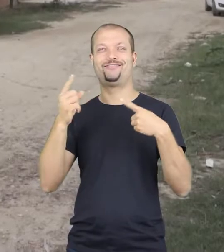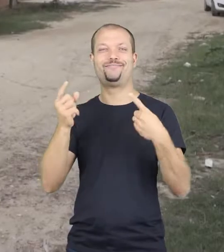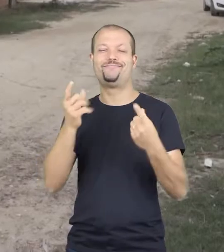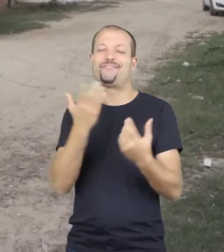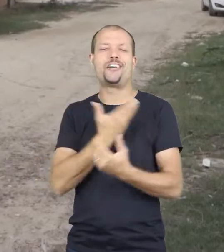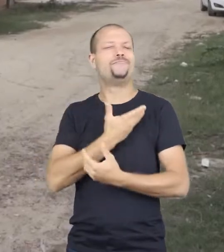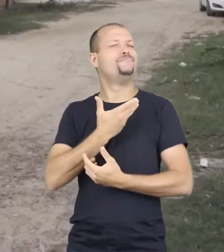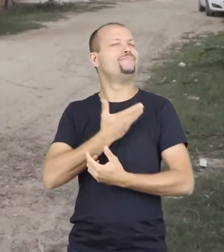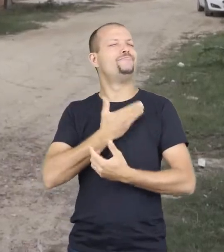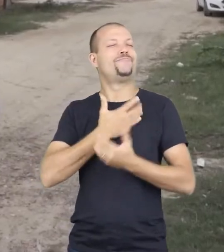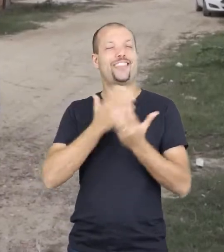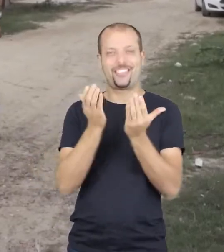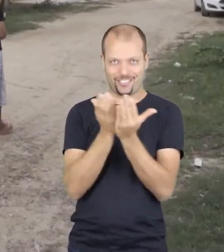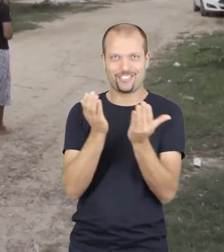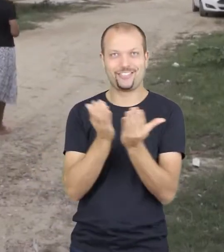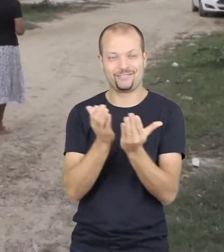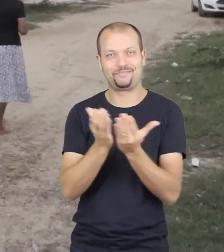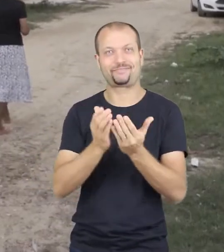de companheirismo cristão.